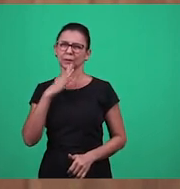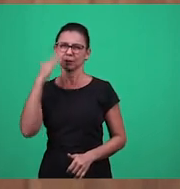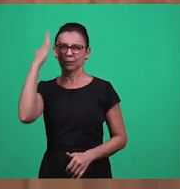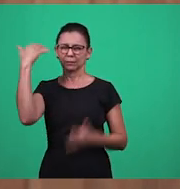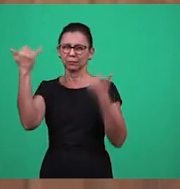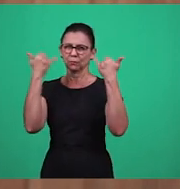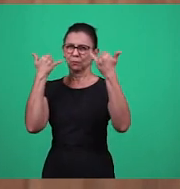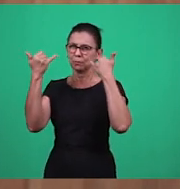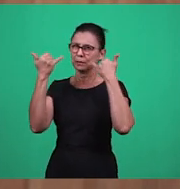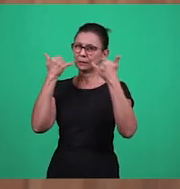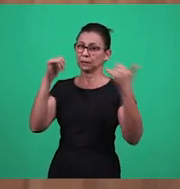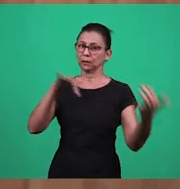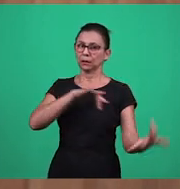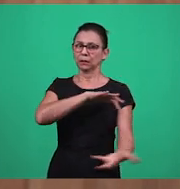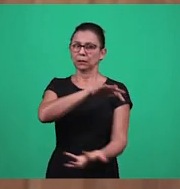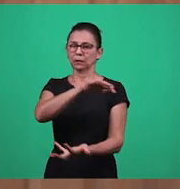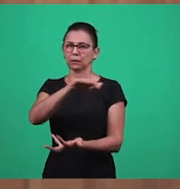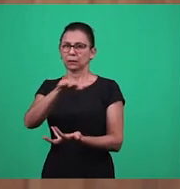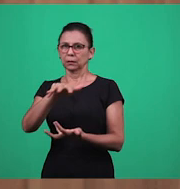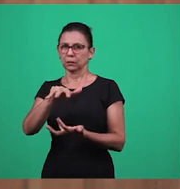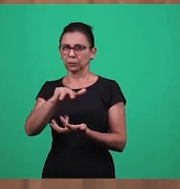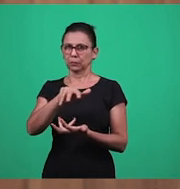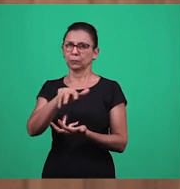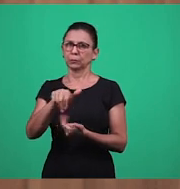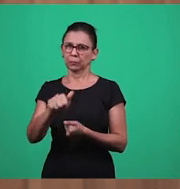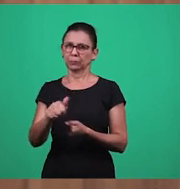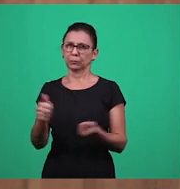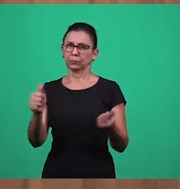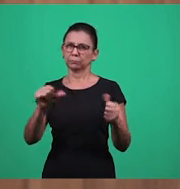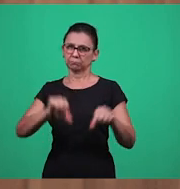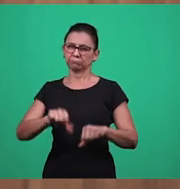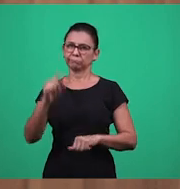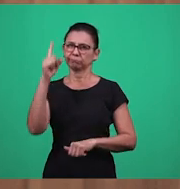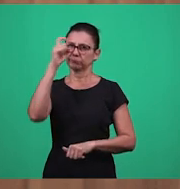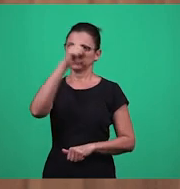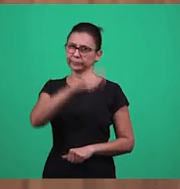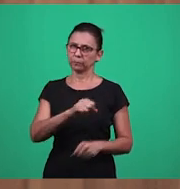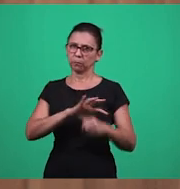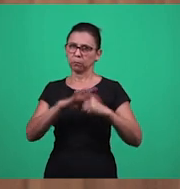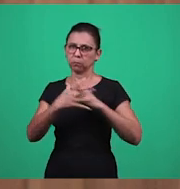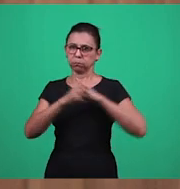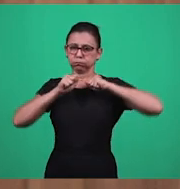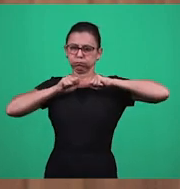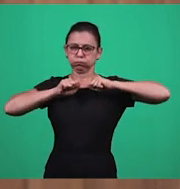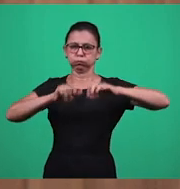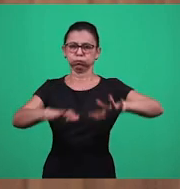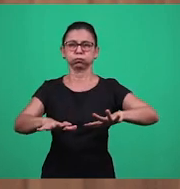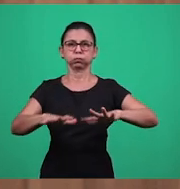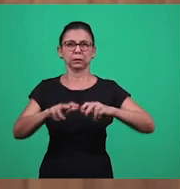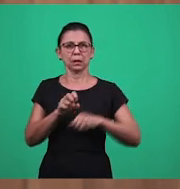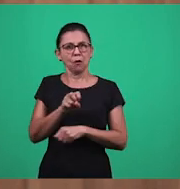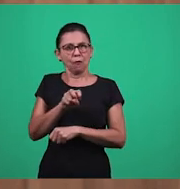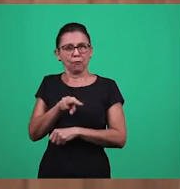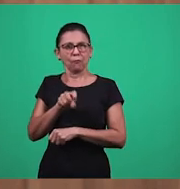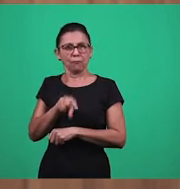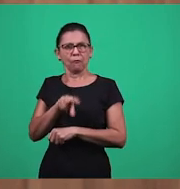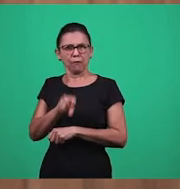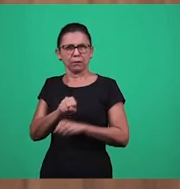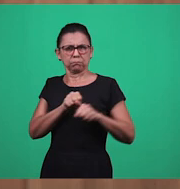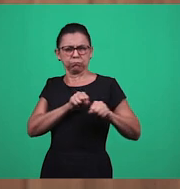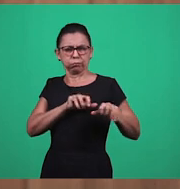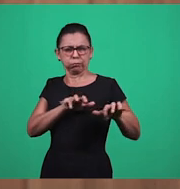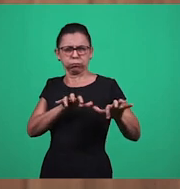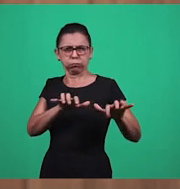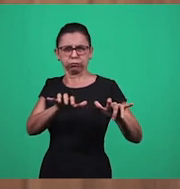a situação pela qual todo o planeta passa e, de forma particular, o nosso país, acerca do vírus